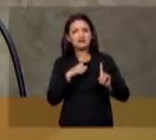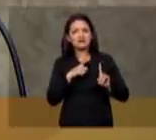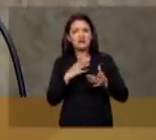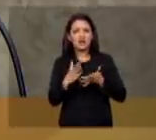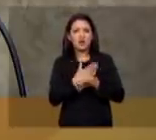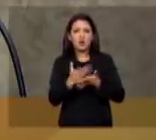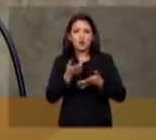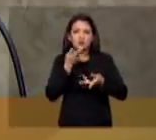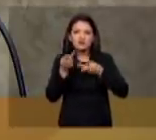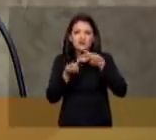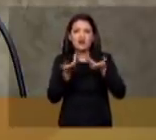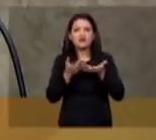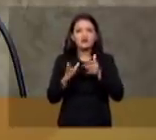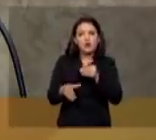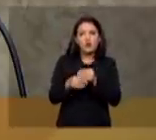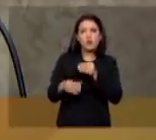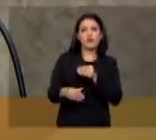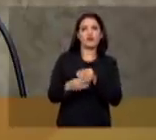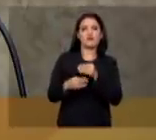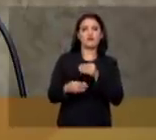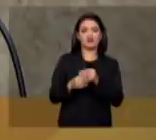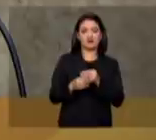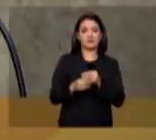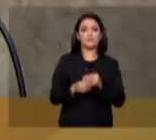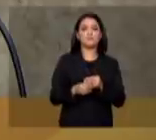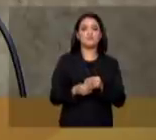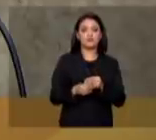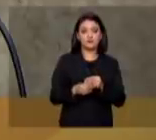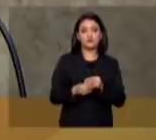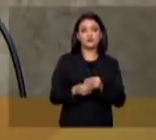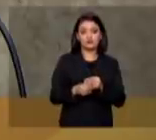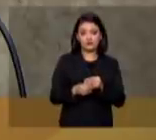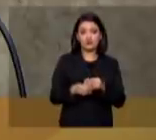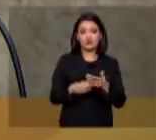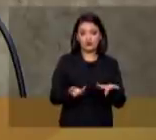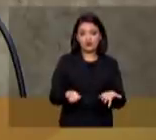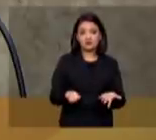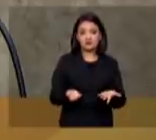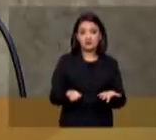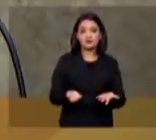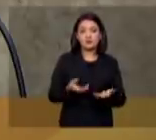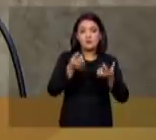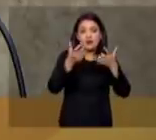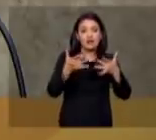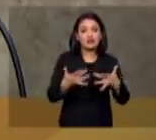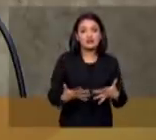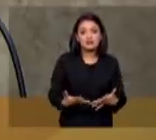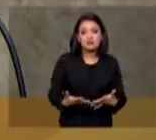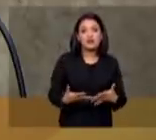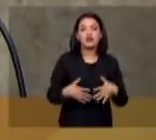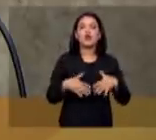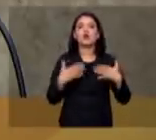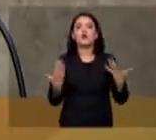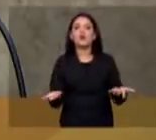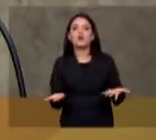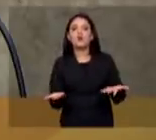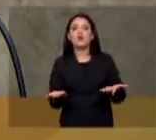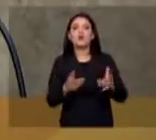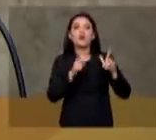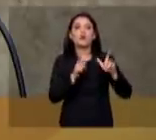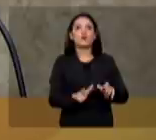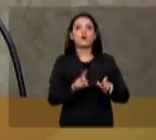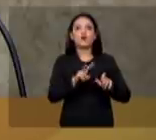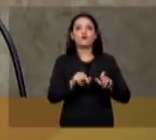da incompetência, gostaria de fazer um adendo para fixar qual o juízo competente, se Brasília ou